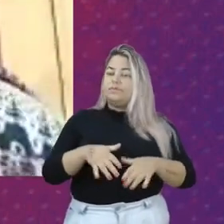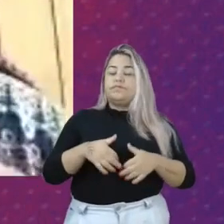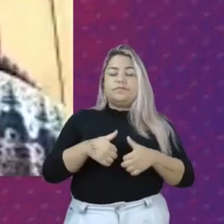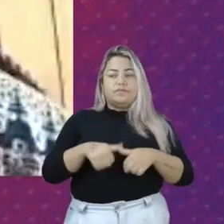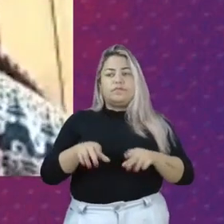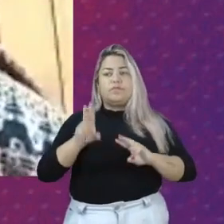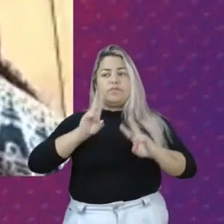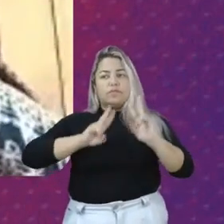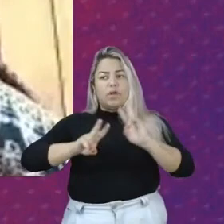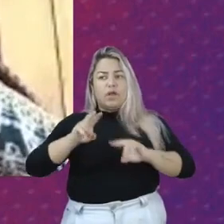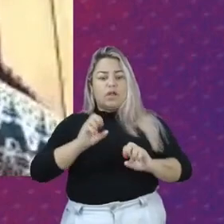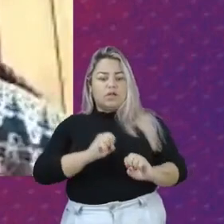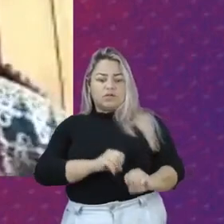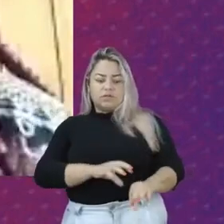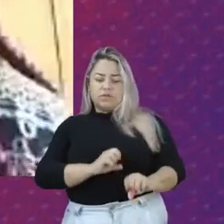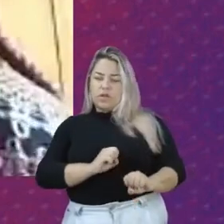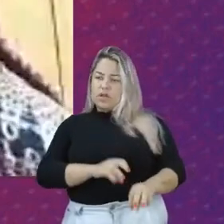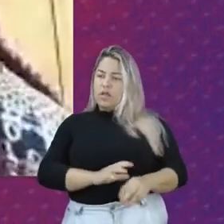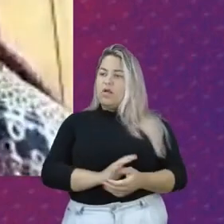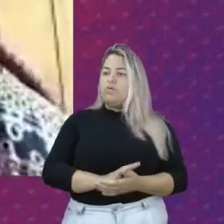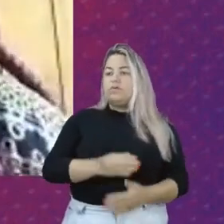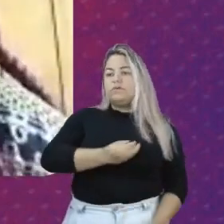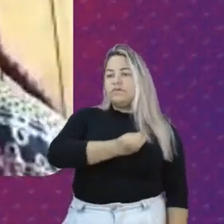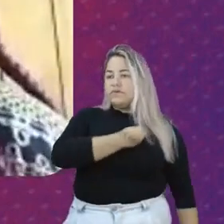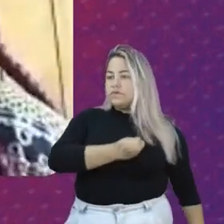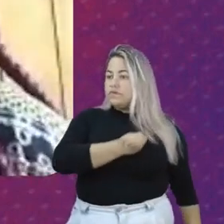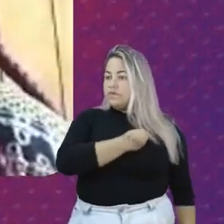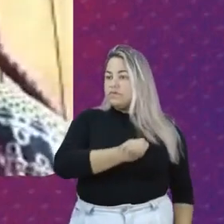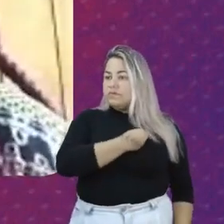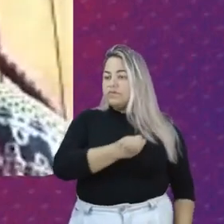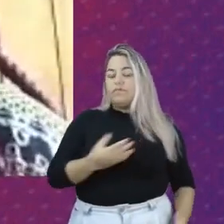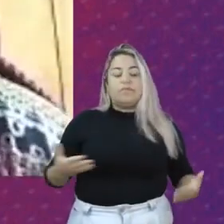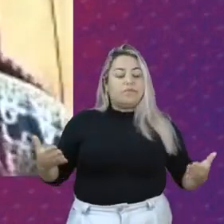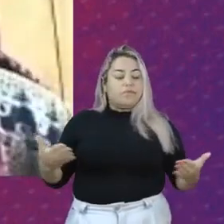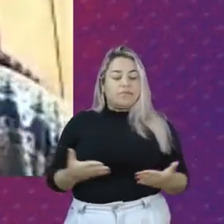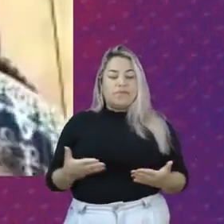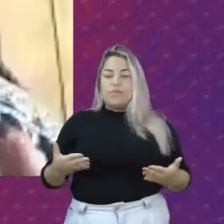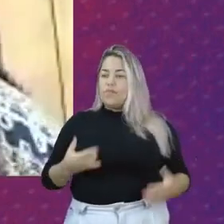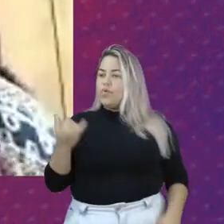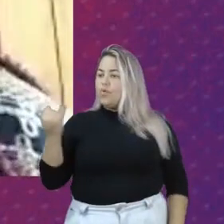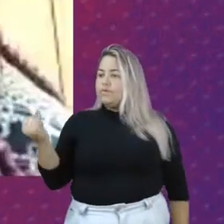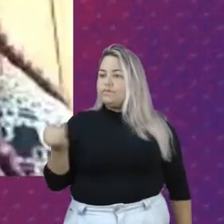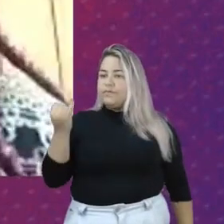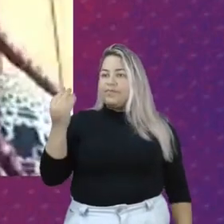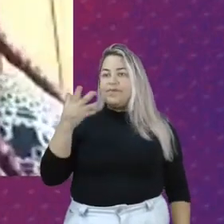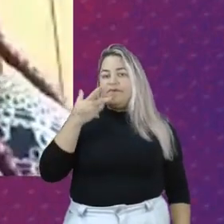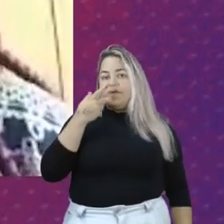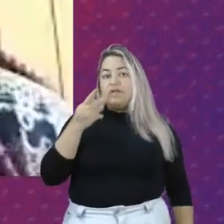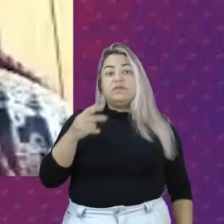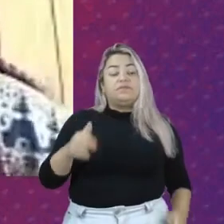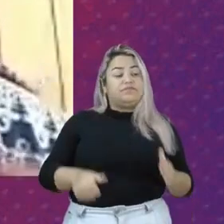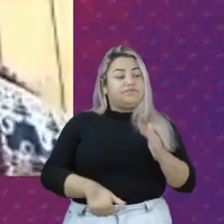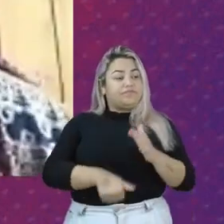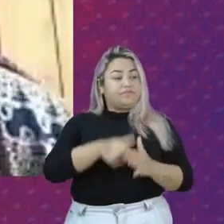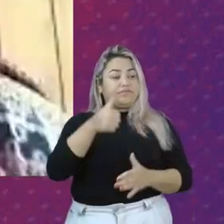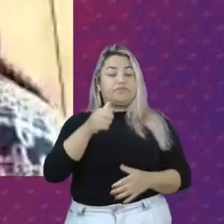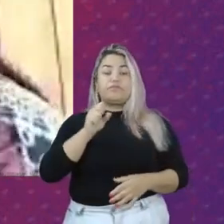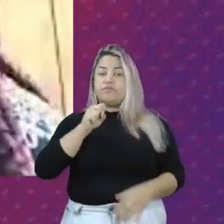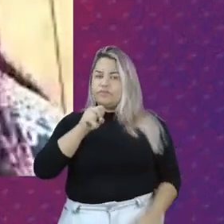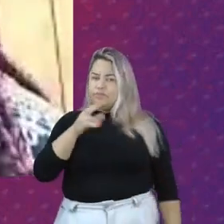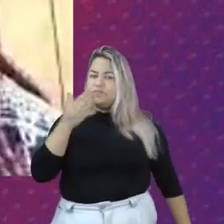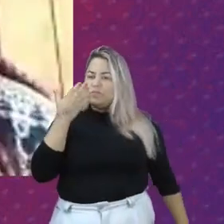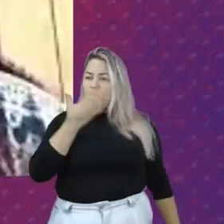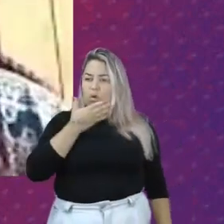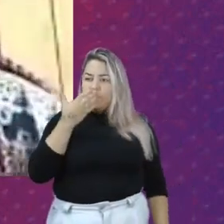aqui assistindo essa aula, vivenciando esse momento importante, porque, como eu falei na primeira aula, se você não assistiu, vai